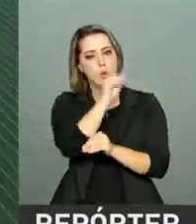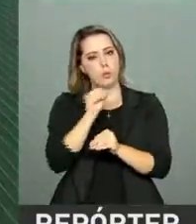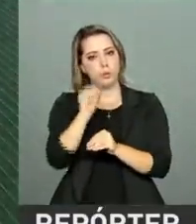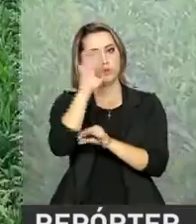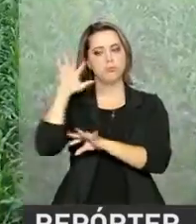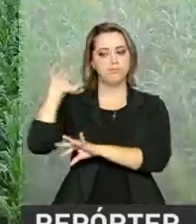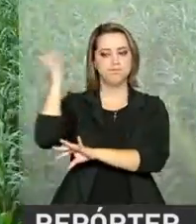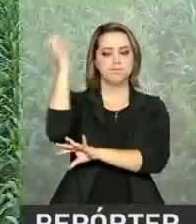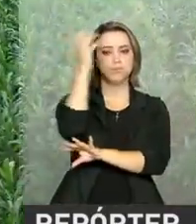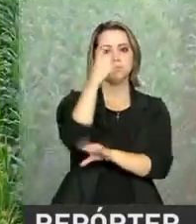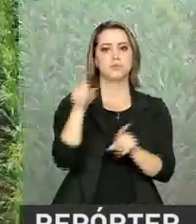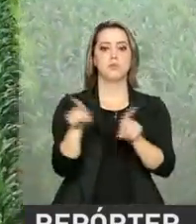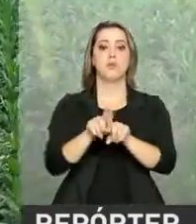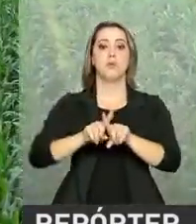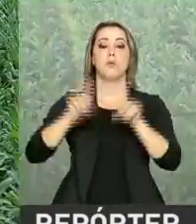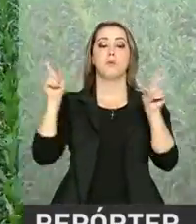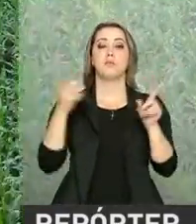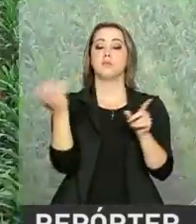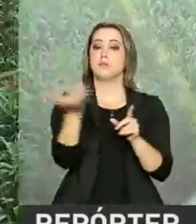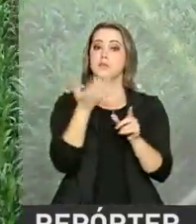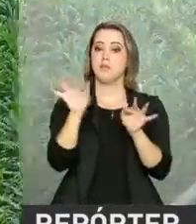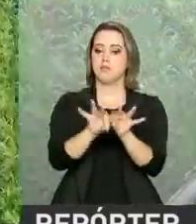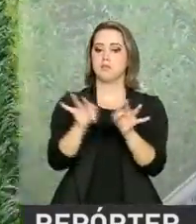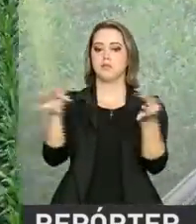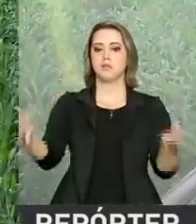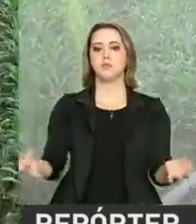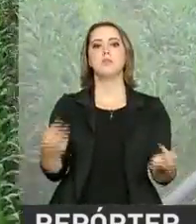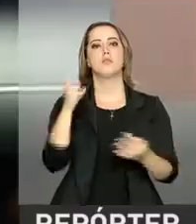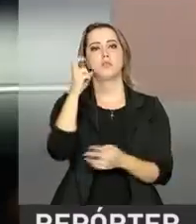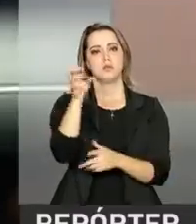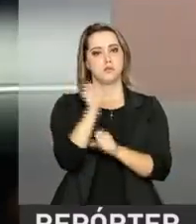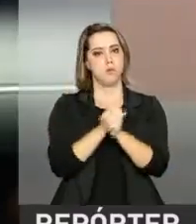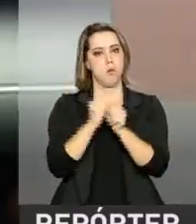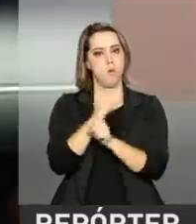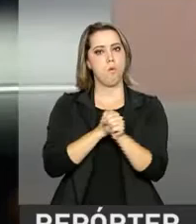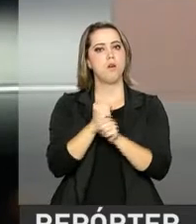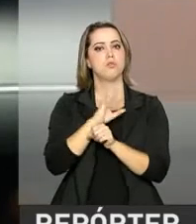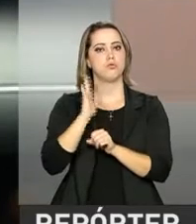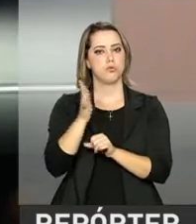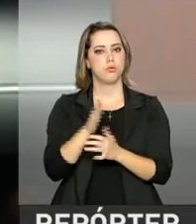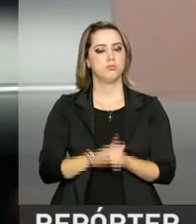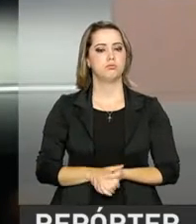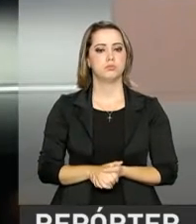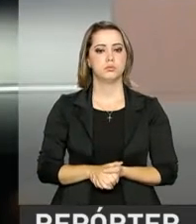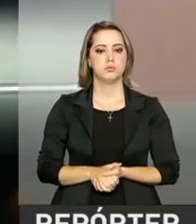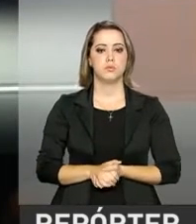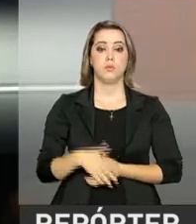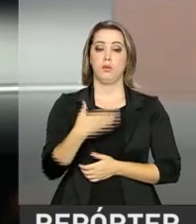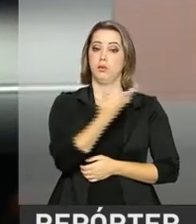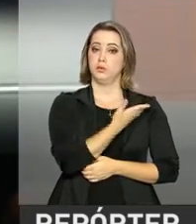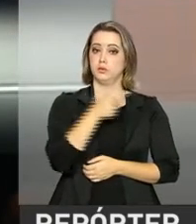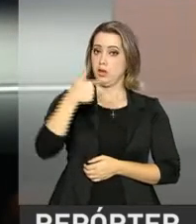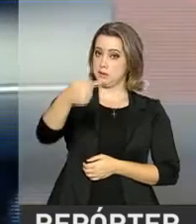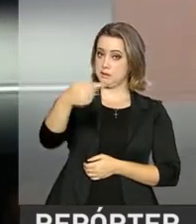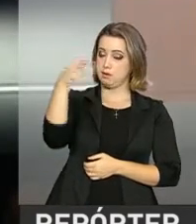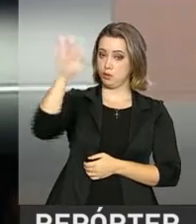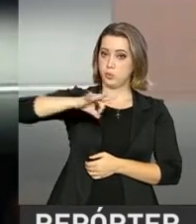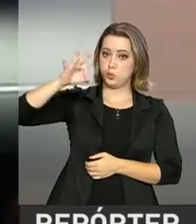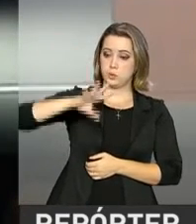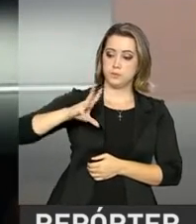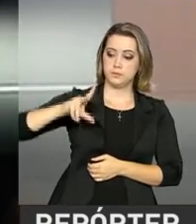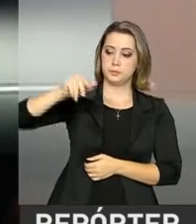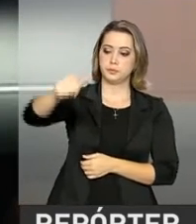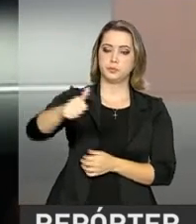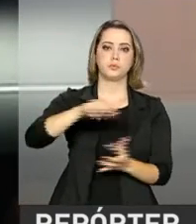desburocratizar para colher frutos já nos próximos cinco anos 7% de todo o negócio global de alimentos para